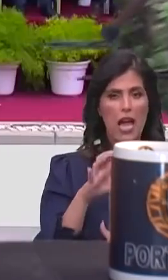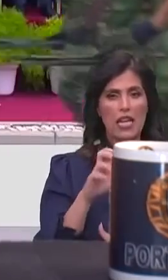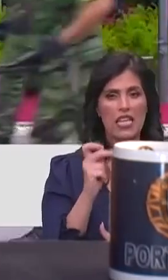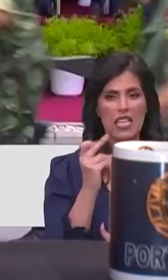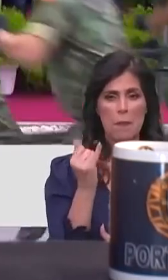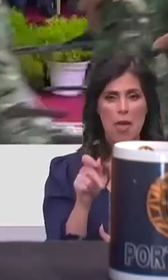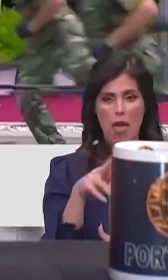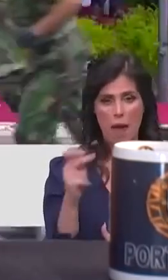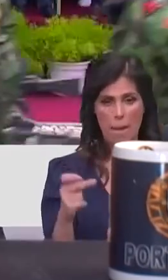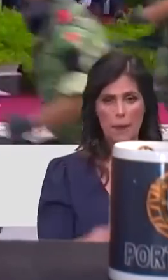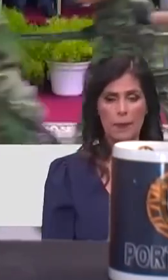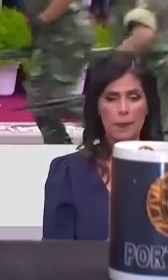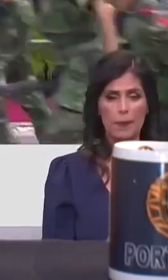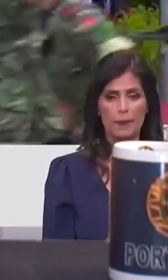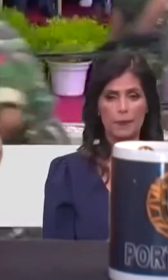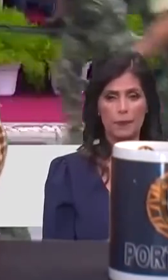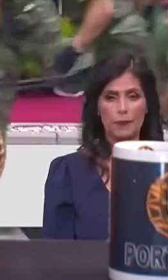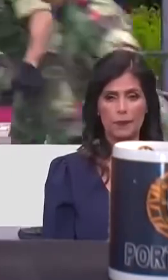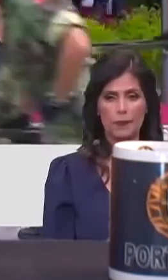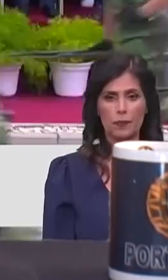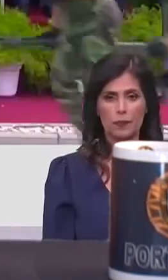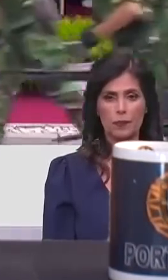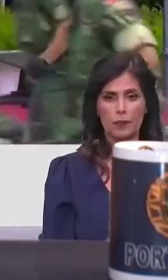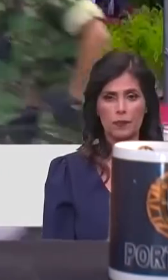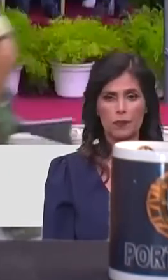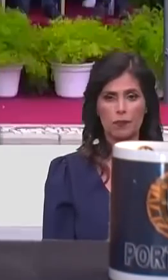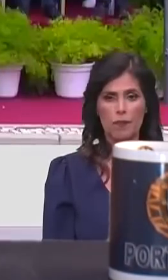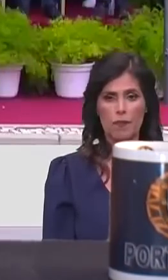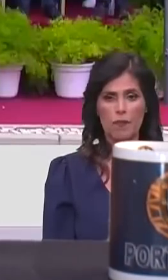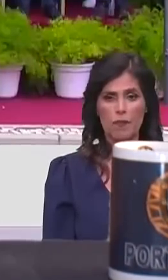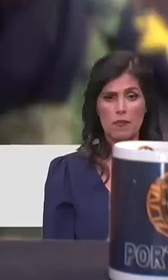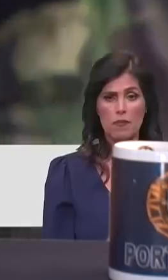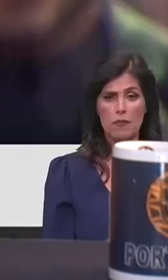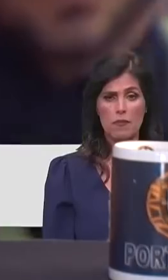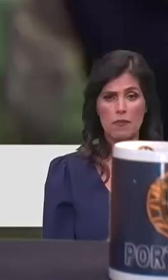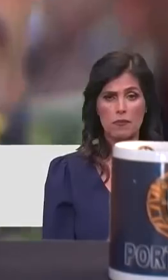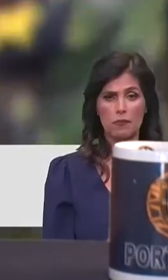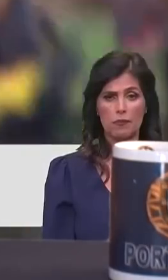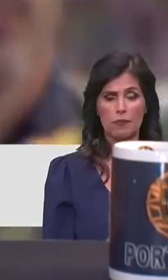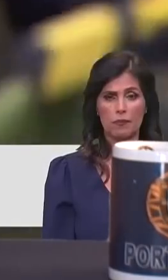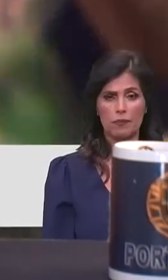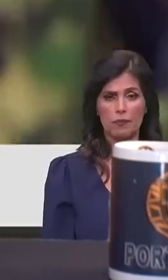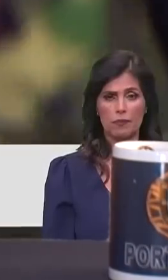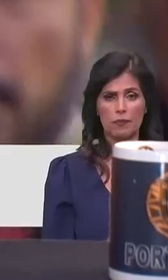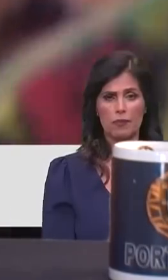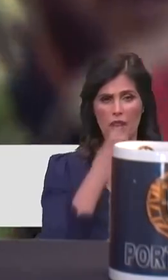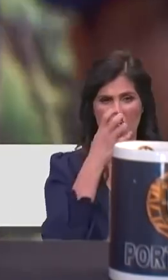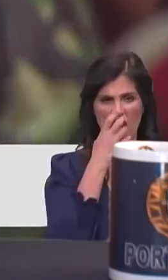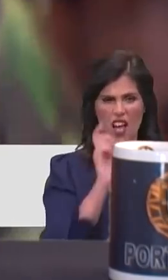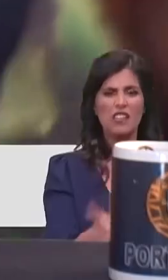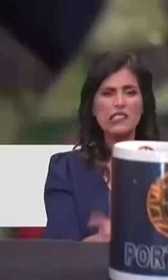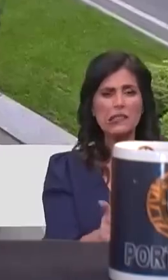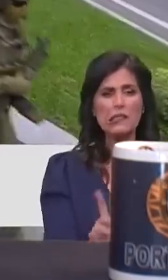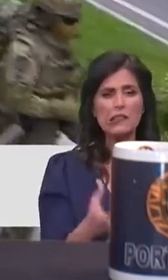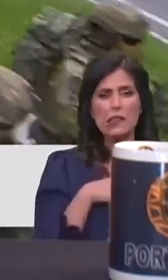rizível com meia dúzia de elementos de cada um de Ramos das vossas Armadas meia dúzia de